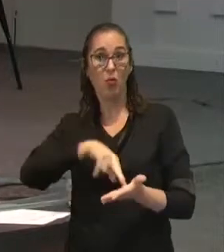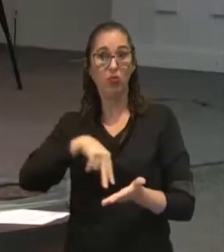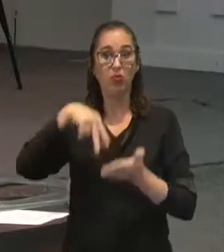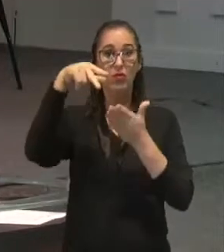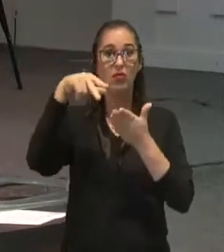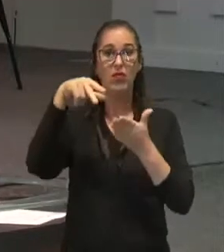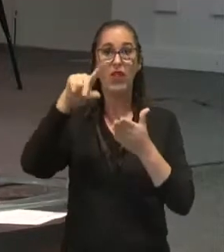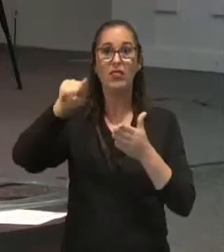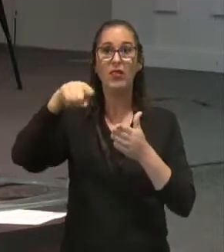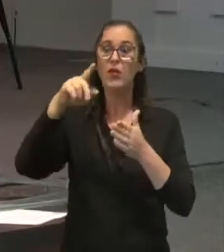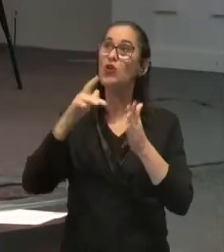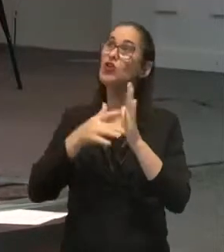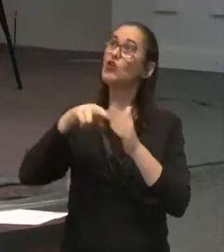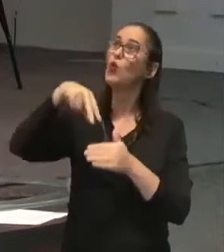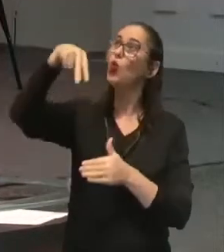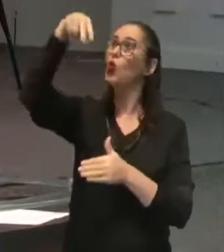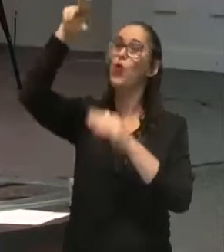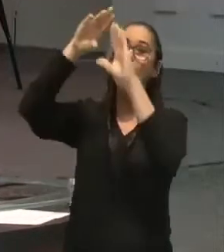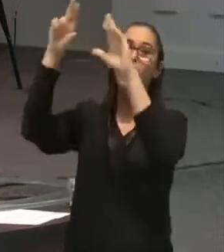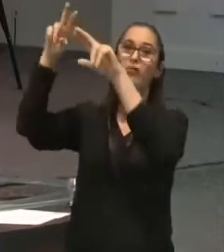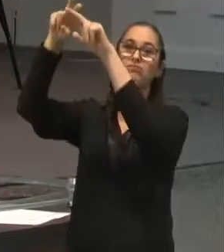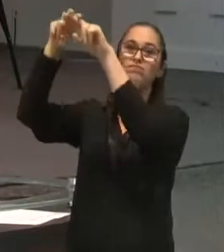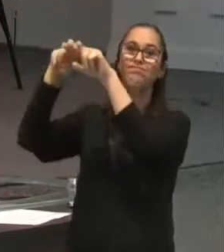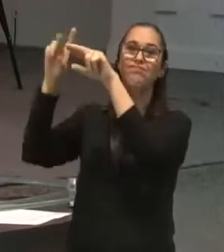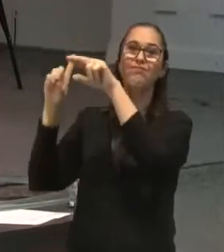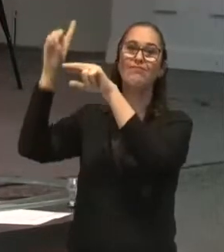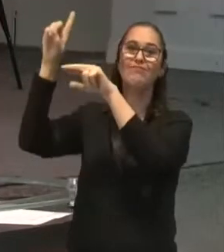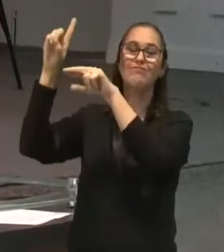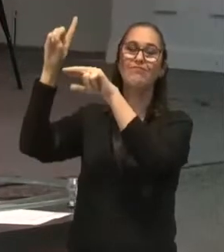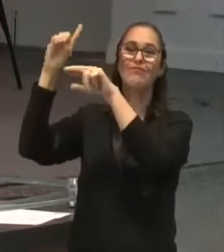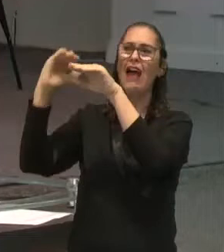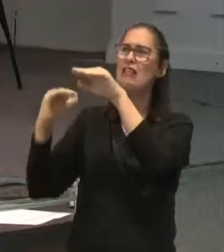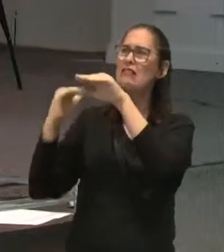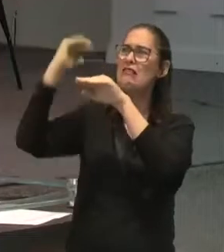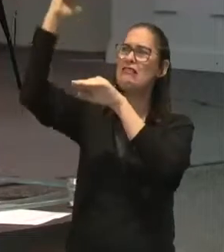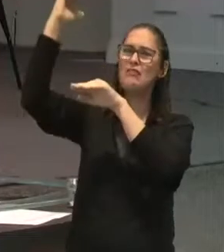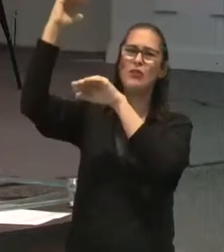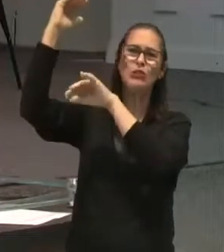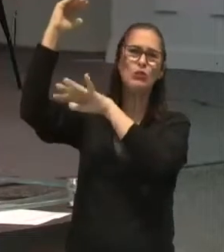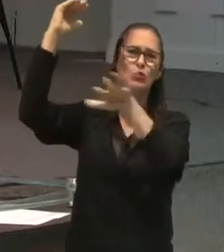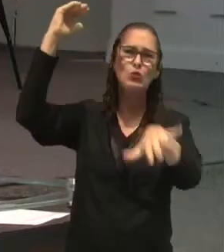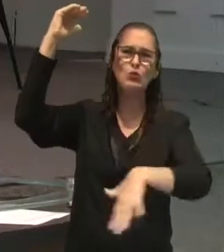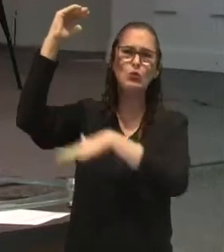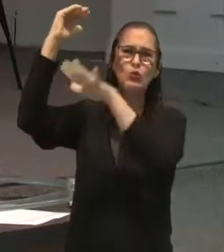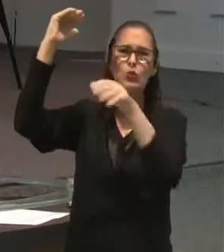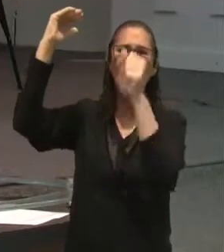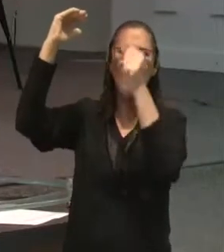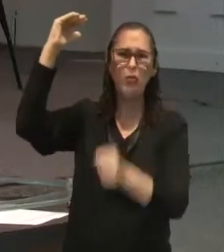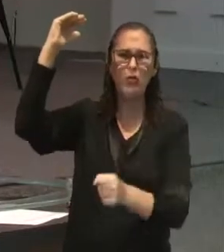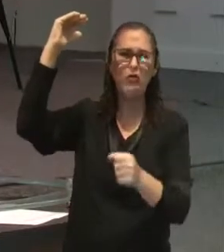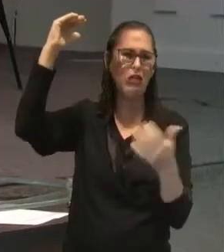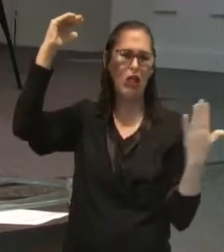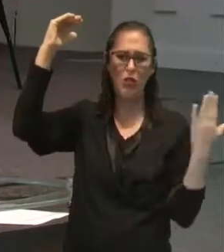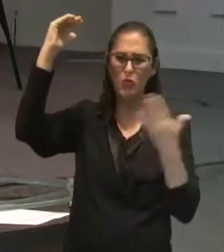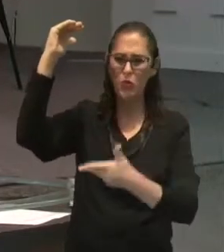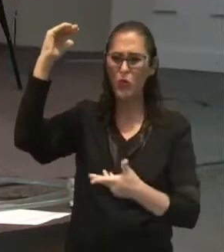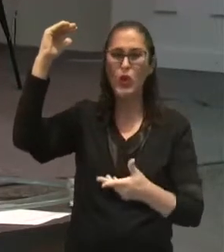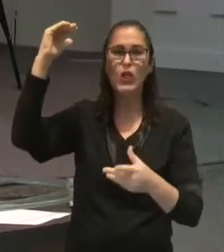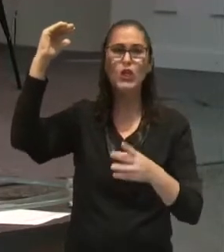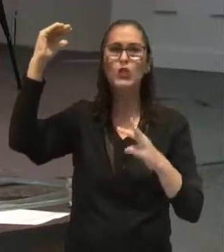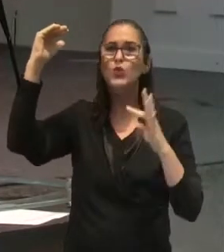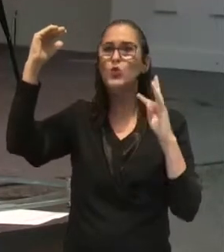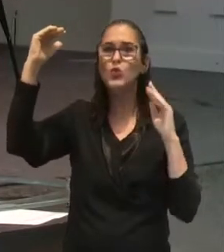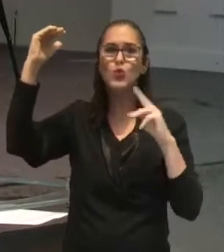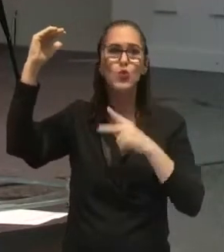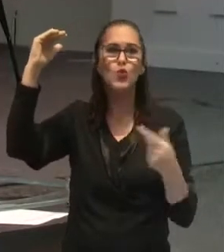direita nos lugares celestiais, acima de todo principado e potestade, poder e domínio, e de todo nome